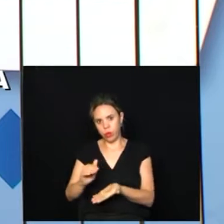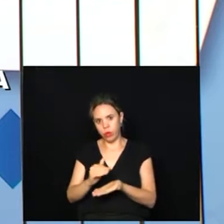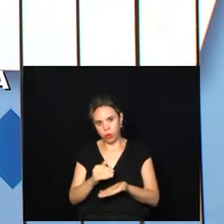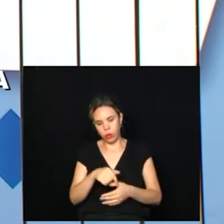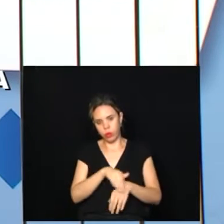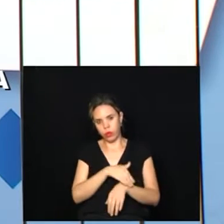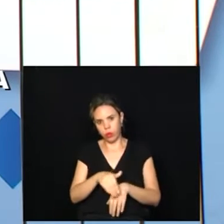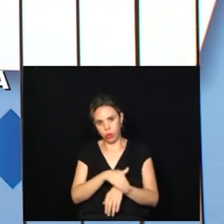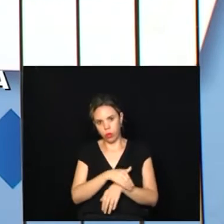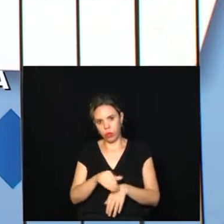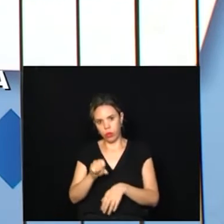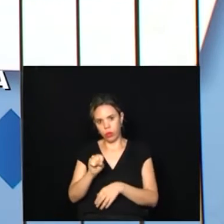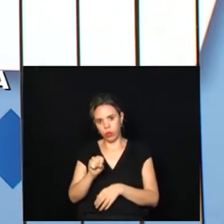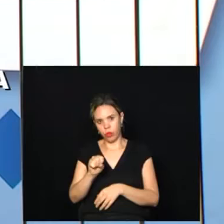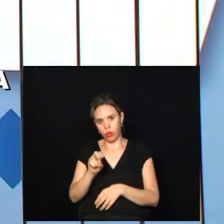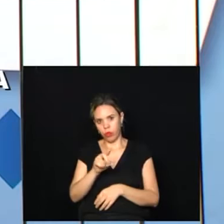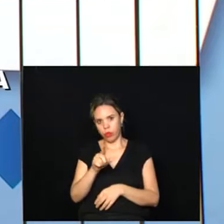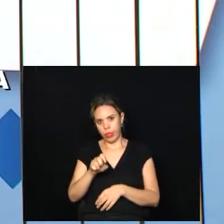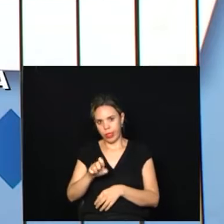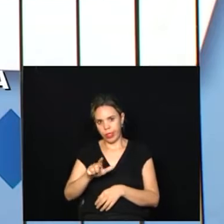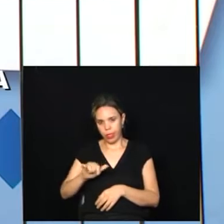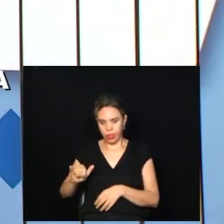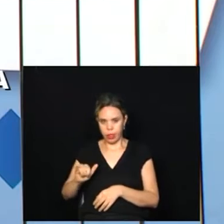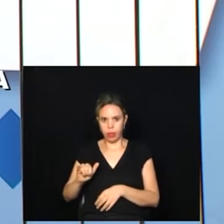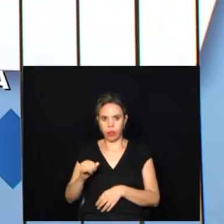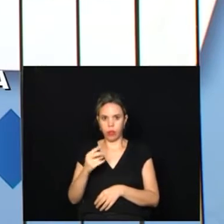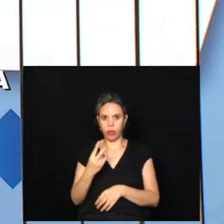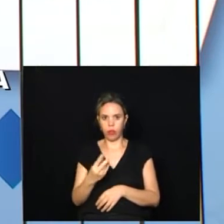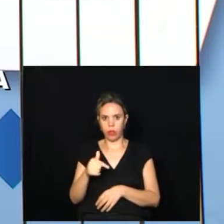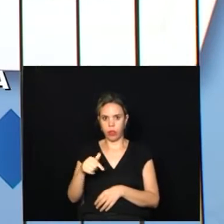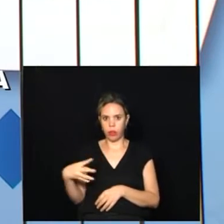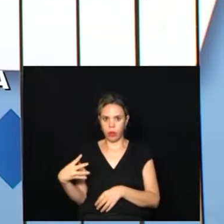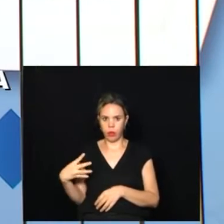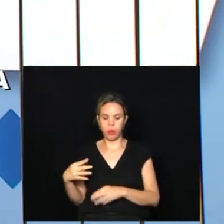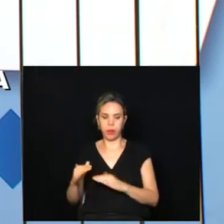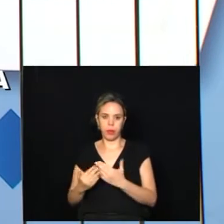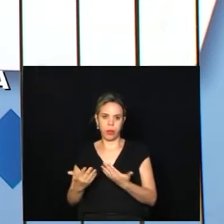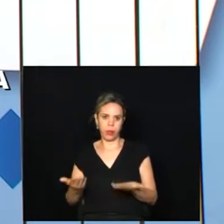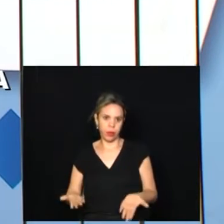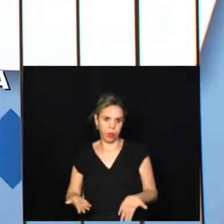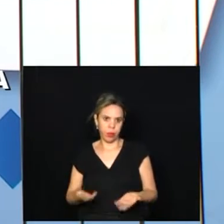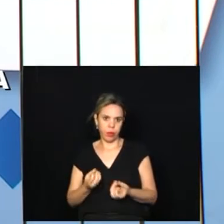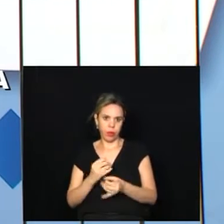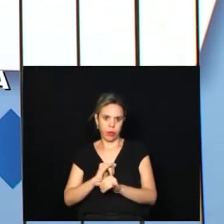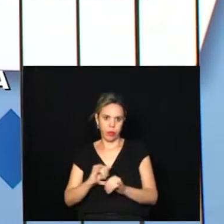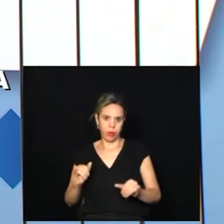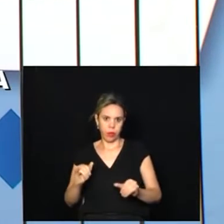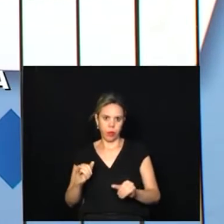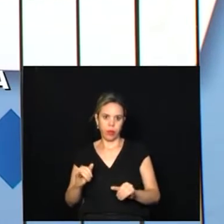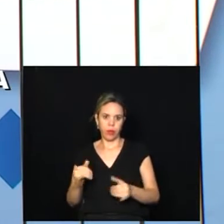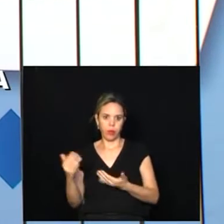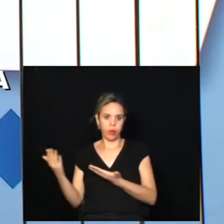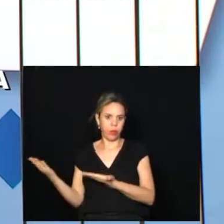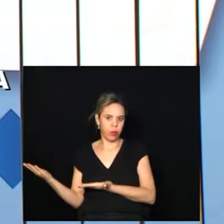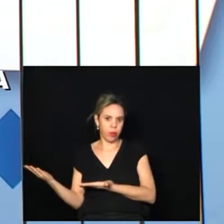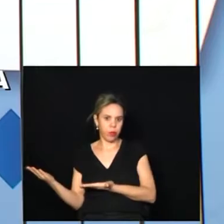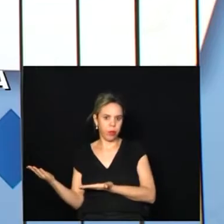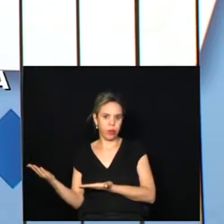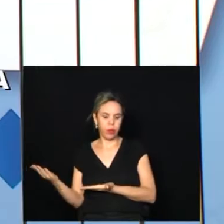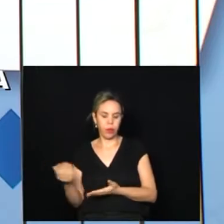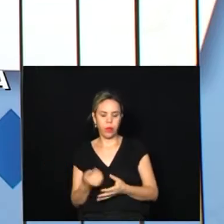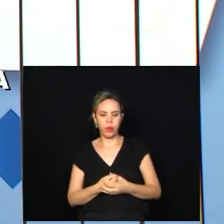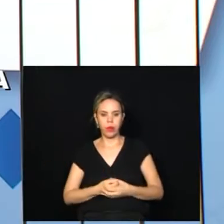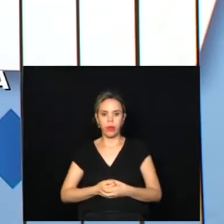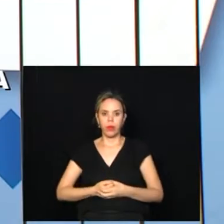ali na rua Suzelei Norma Bolves, 274, na Vila Brandina. E informações pelo 19